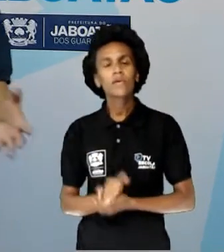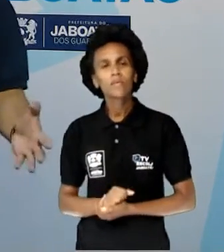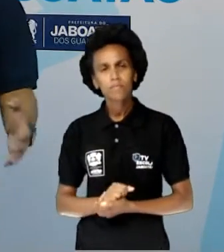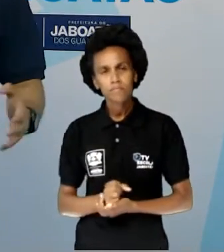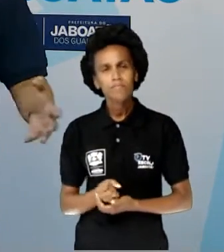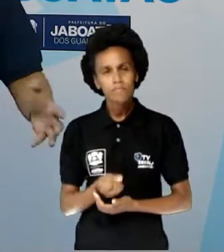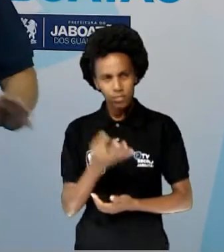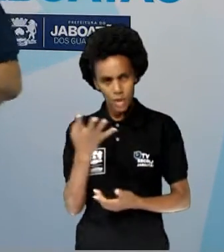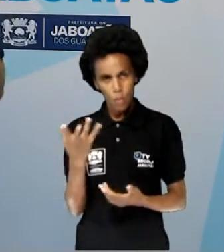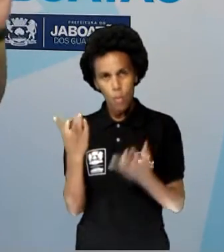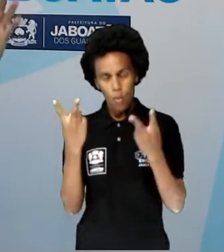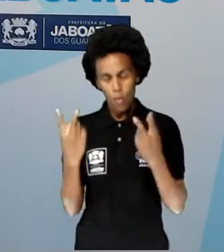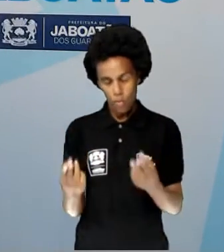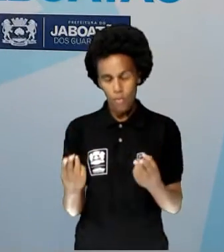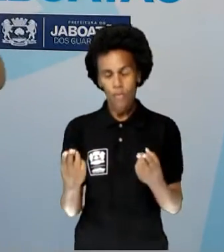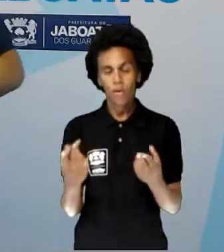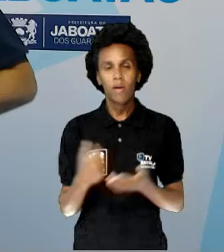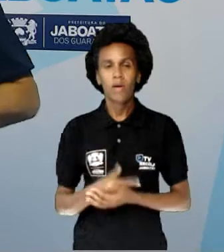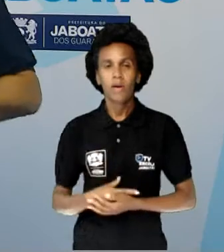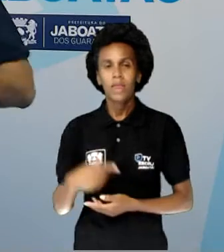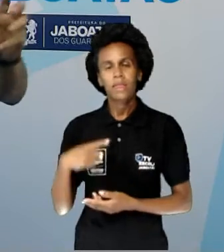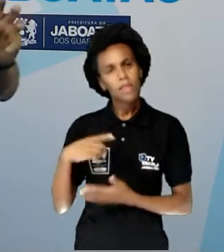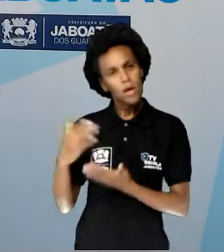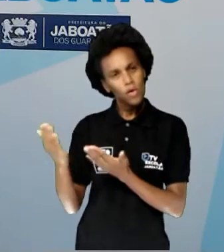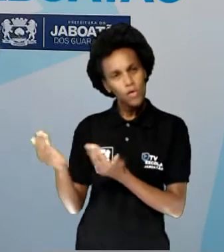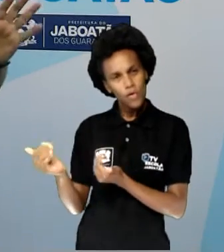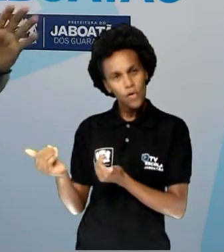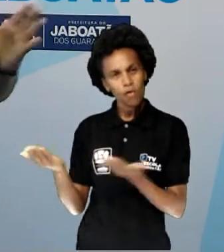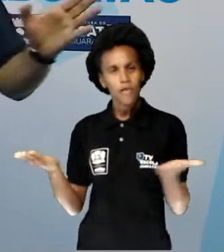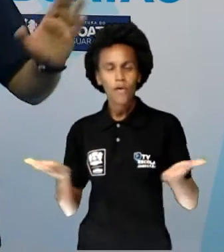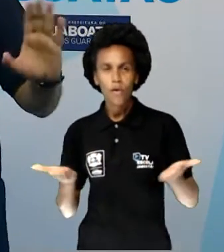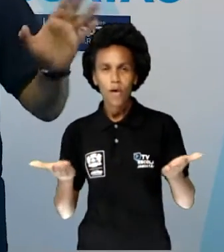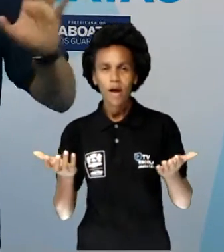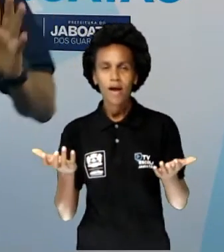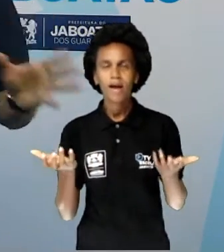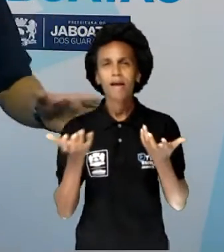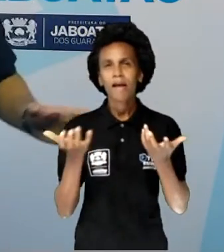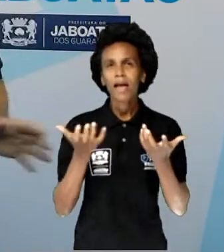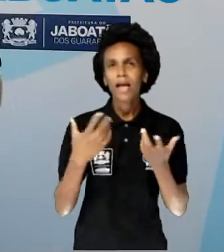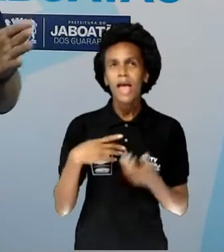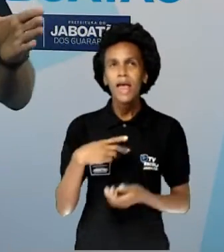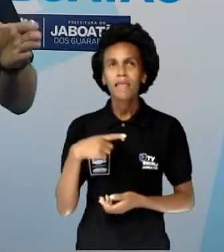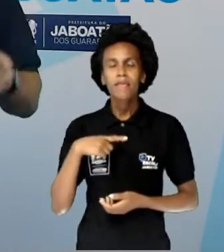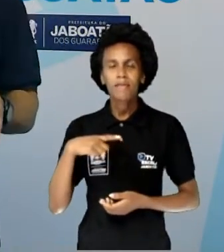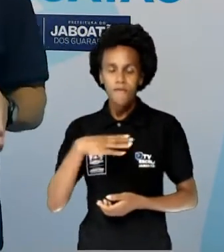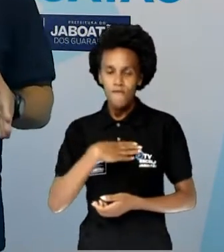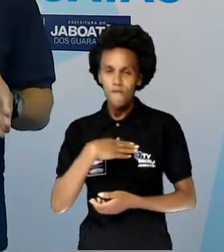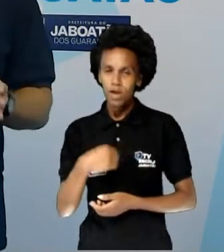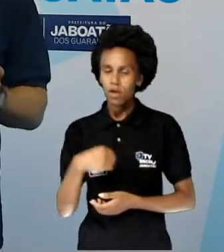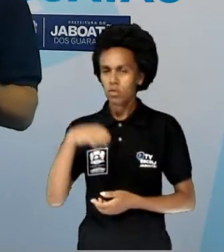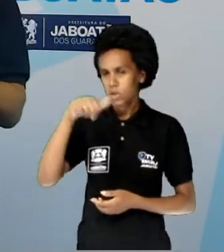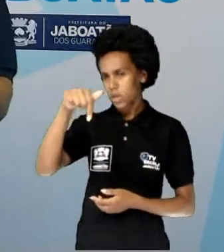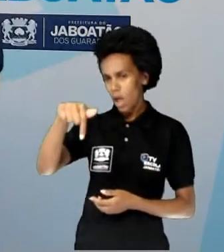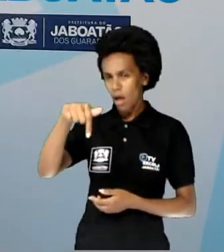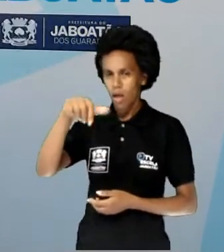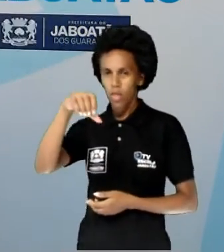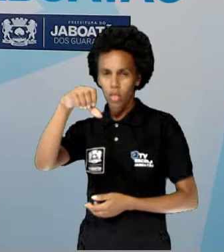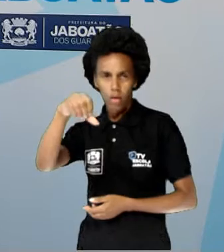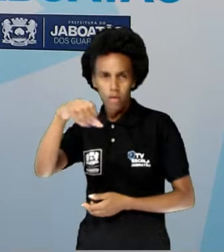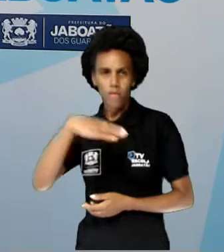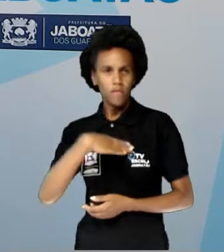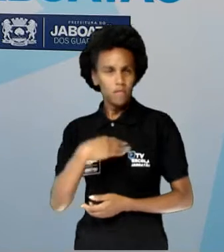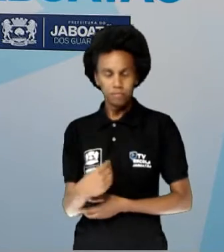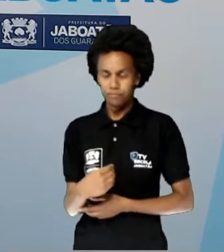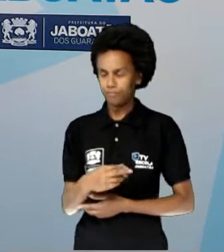algum jovem hoje que diz, cara, eu quero ser pai, eu quero ser mãe de 7, 8, 9 filhos? Não, não é, gente, porque o custo de